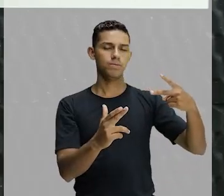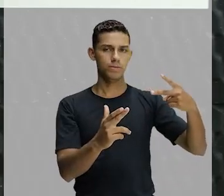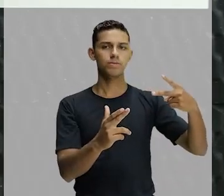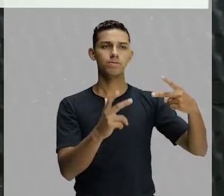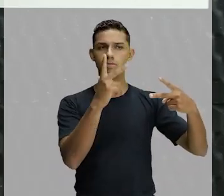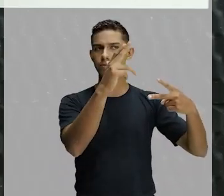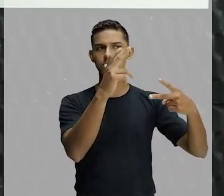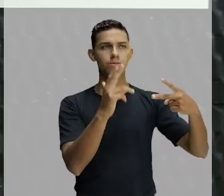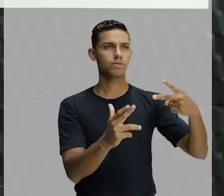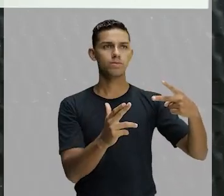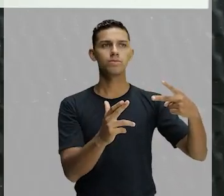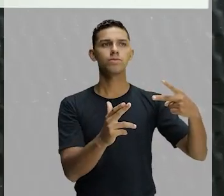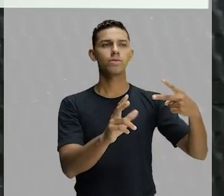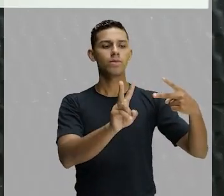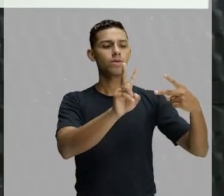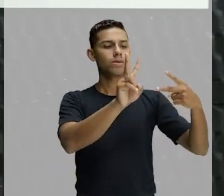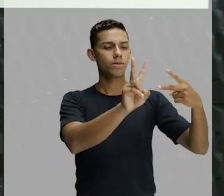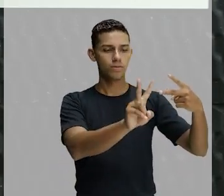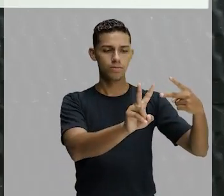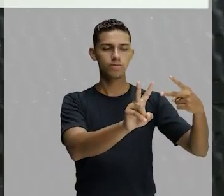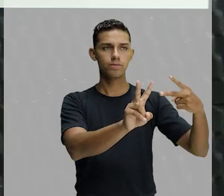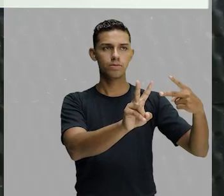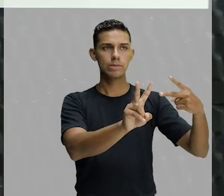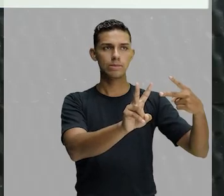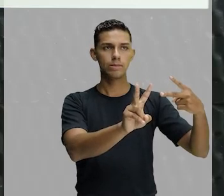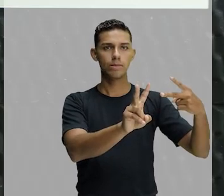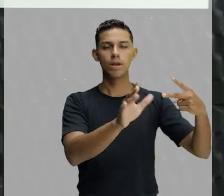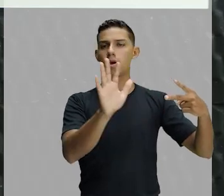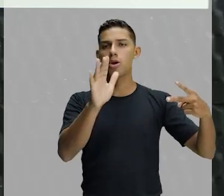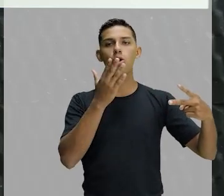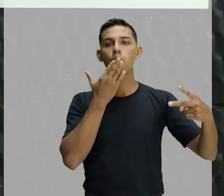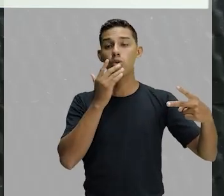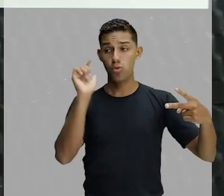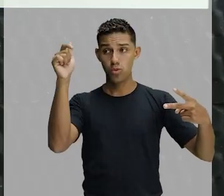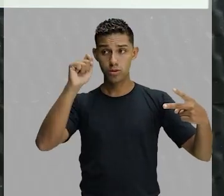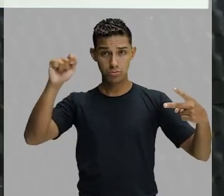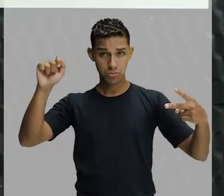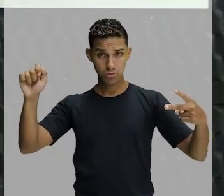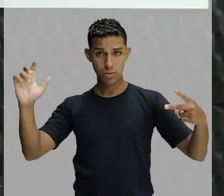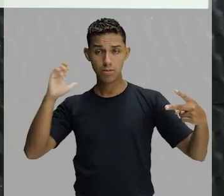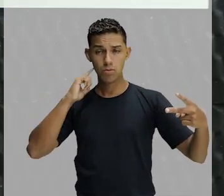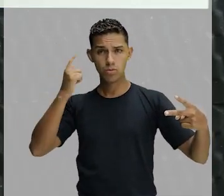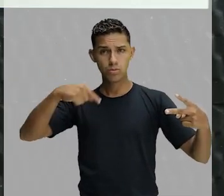Ó. Ele vai produzir gametas que carregam, vou até colocar de outra cor,